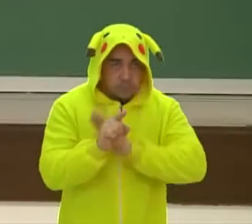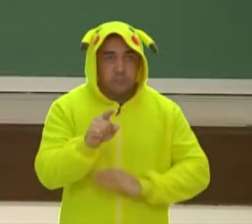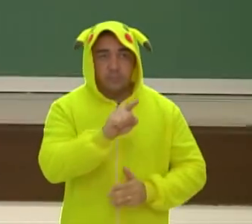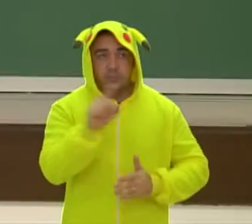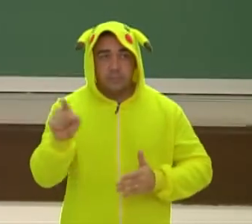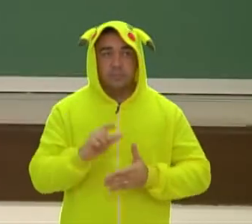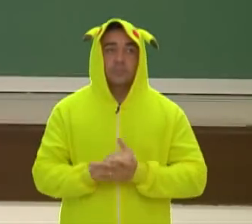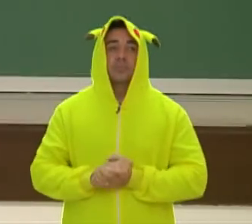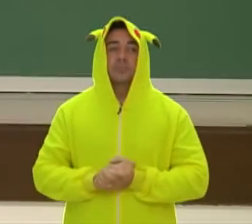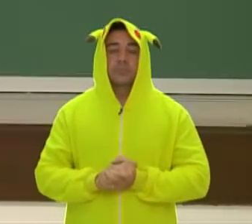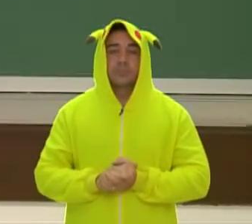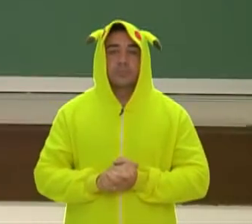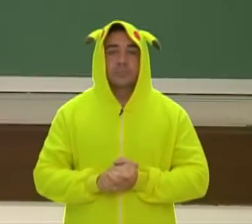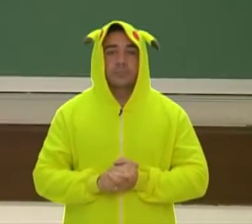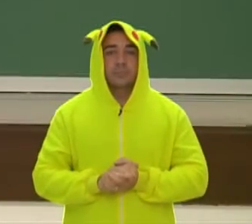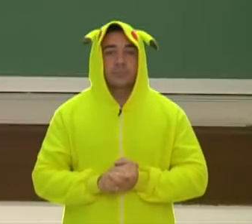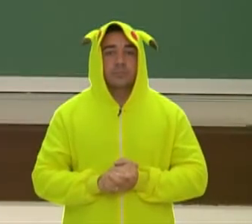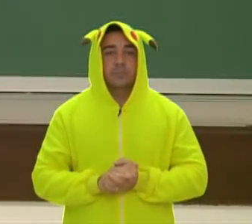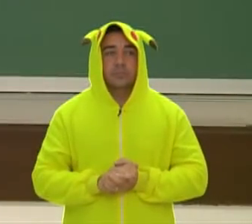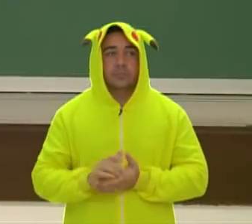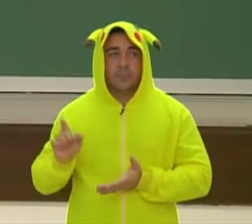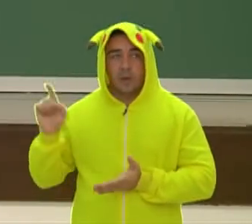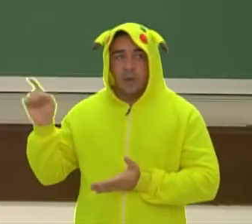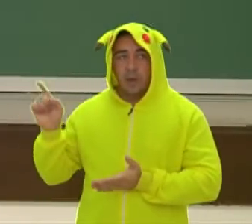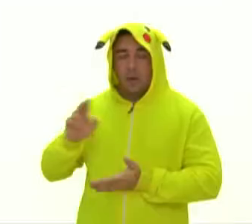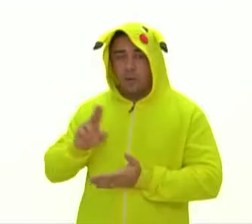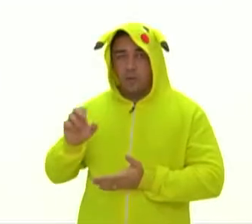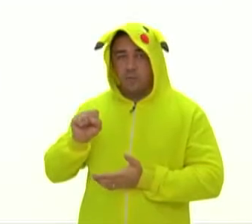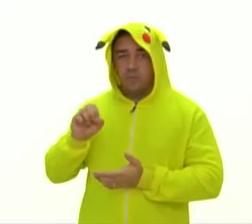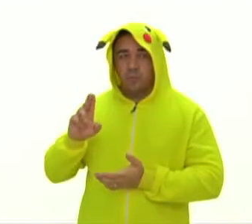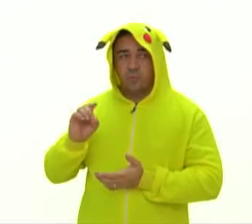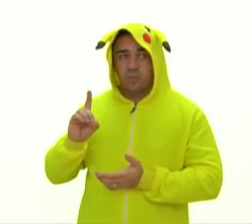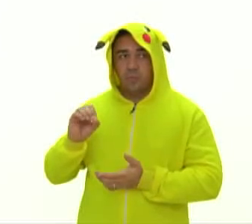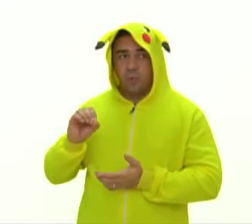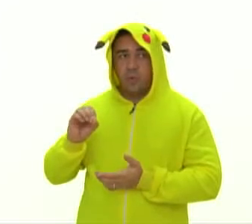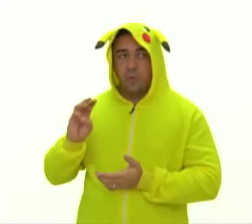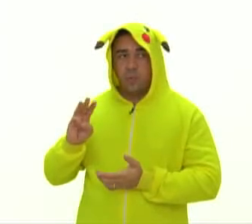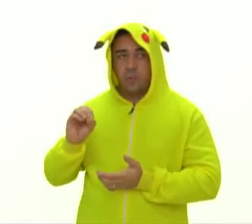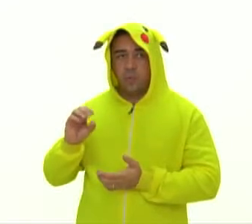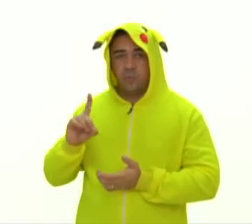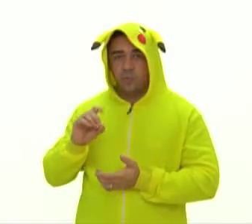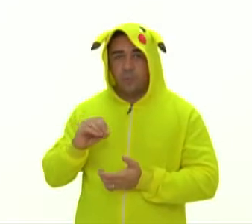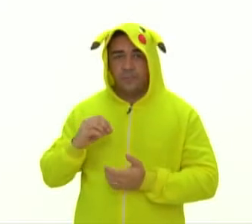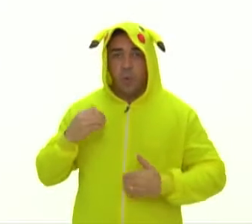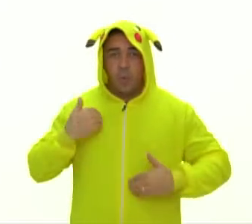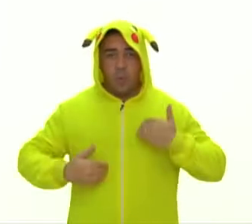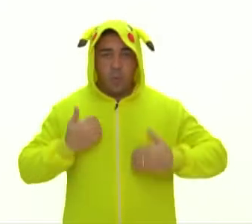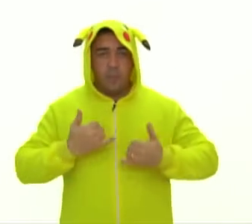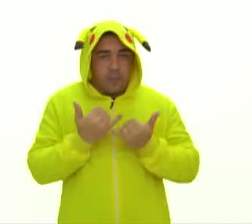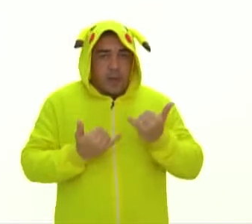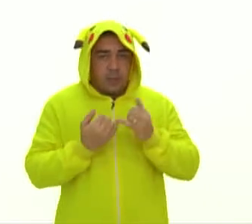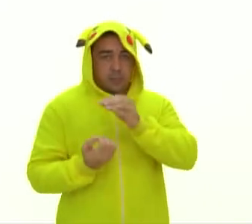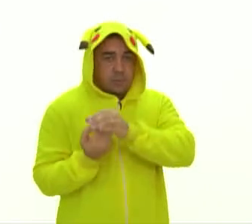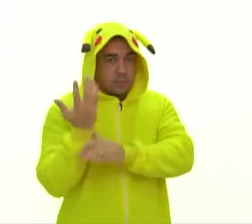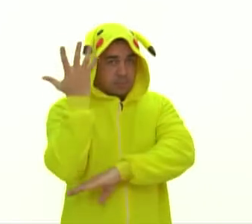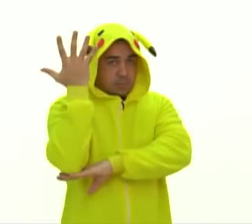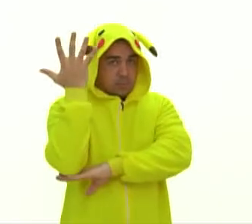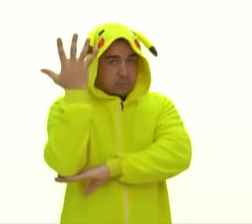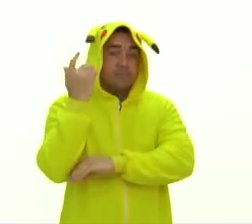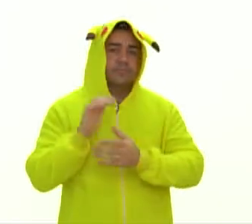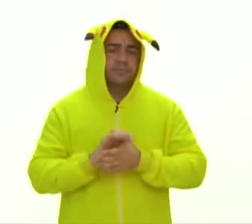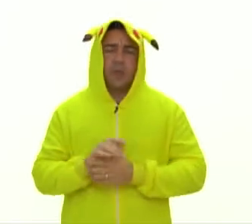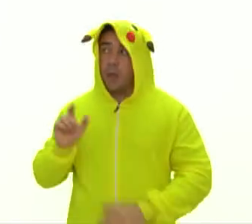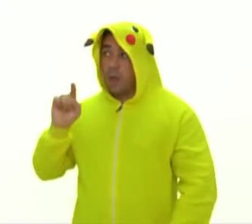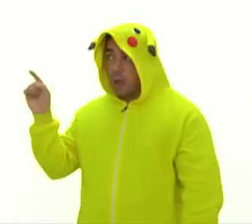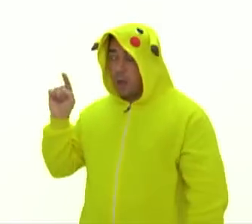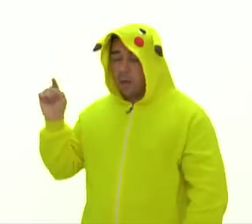vocês, então. Sudoudo, acho que é assim que fala, é um Pokémon cujo corpo se assemelha a uma planta. Se esse